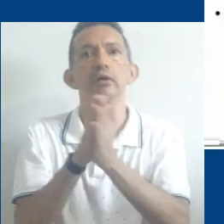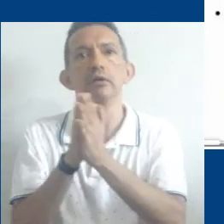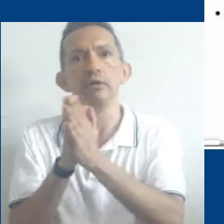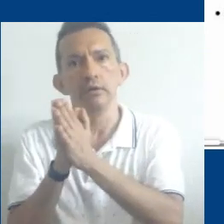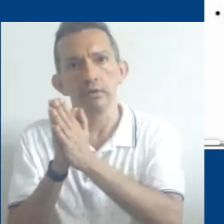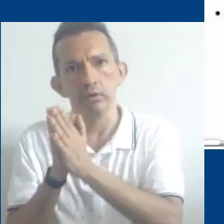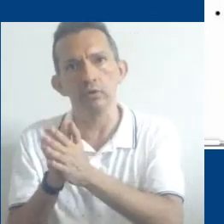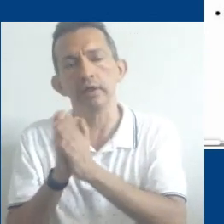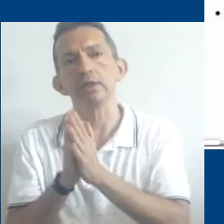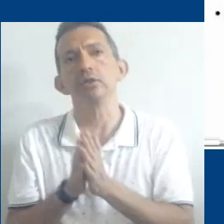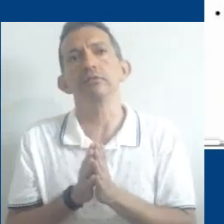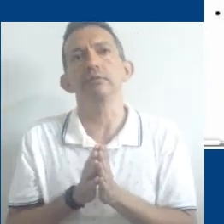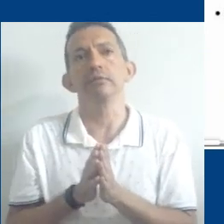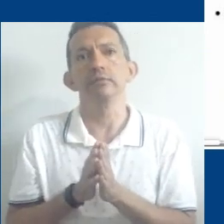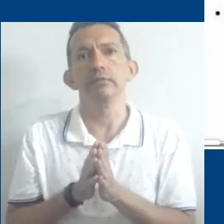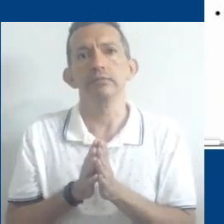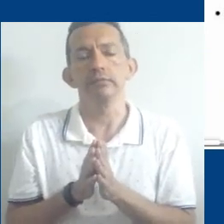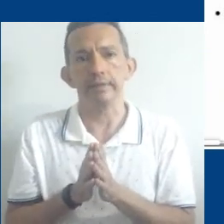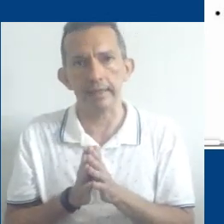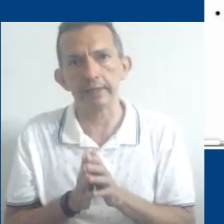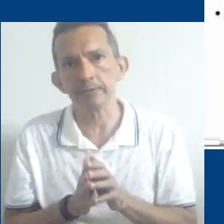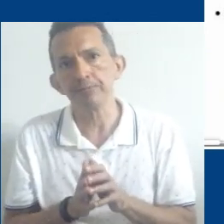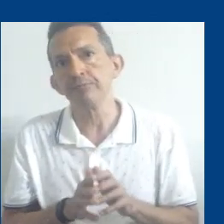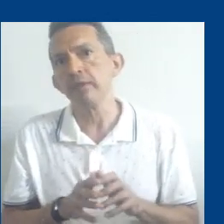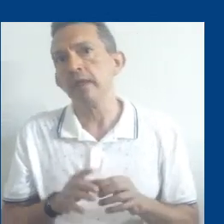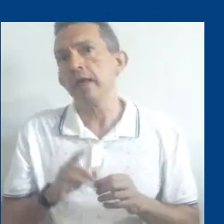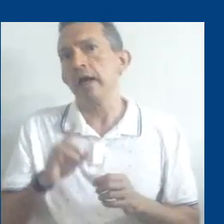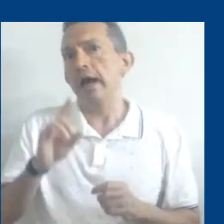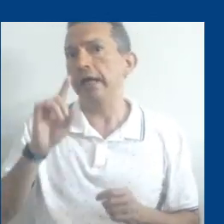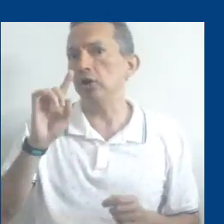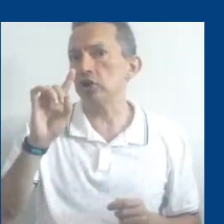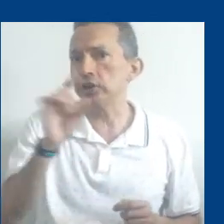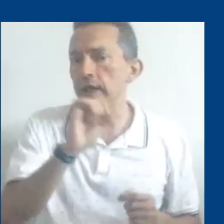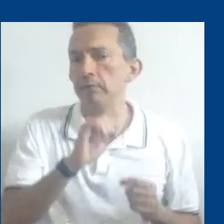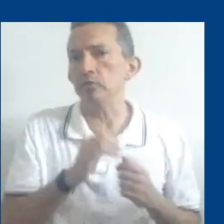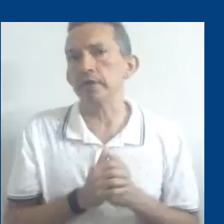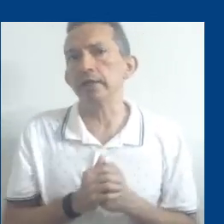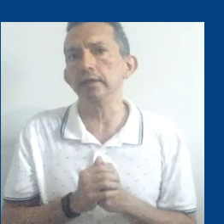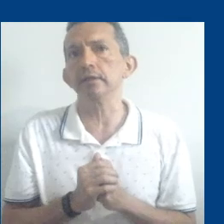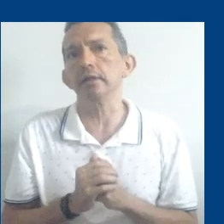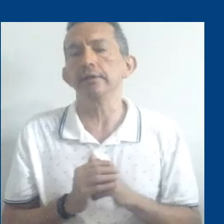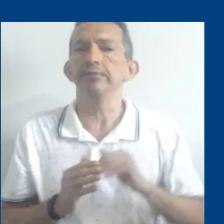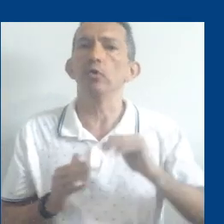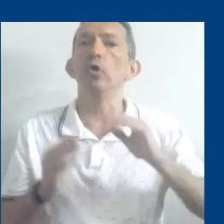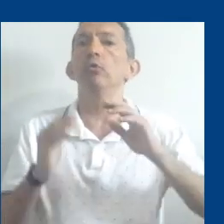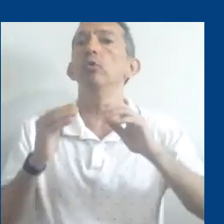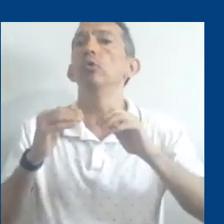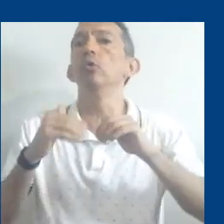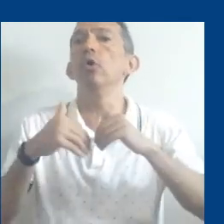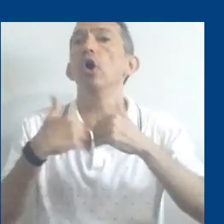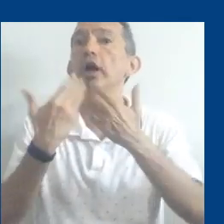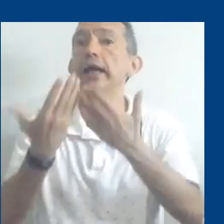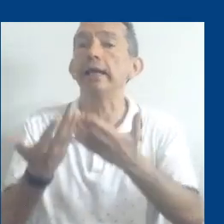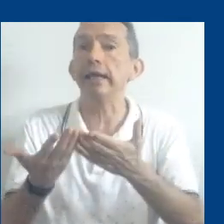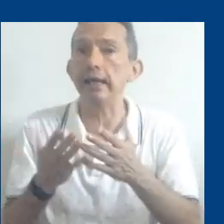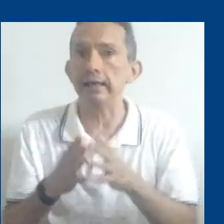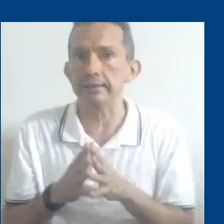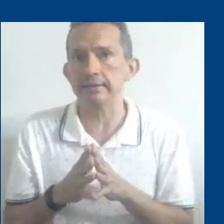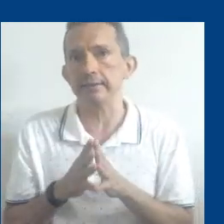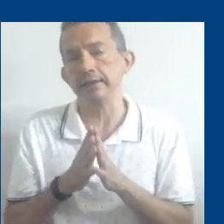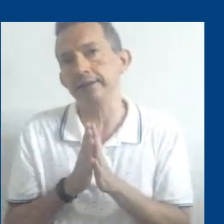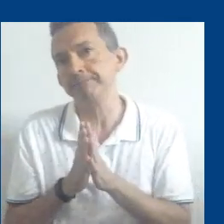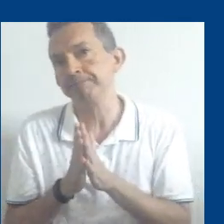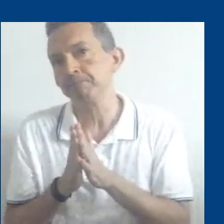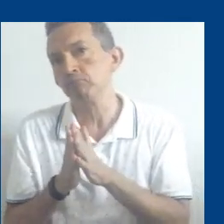positiva ou negativa. Tá certo? Aí nós temos ainda como